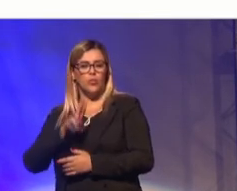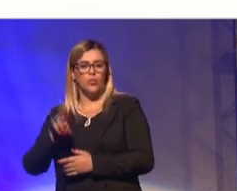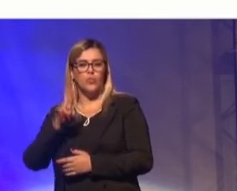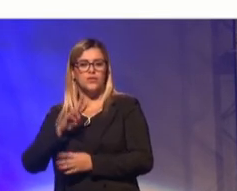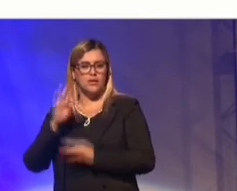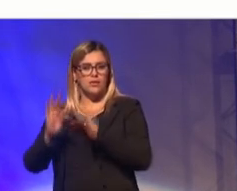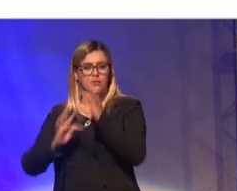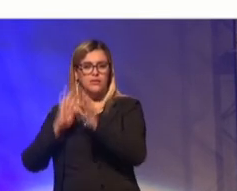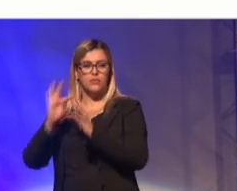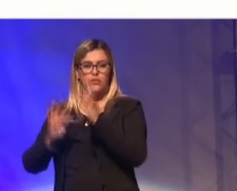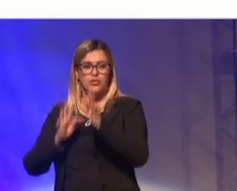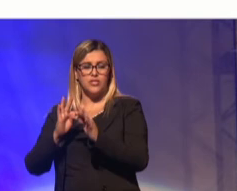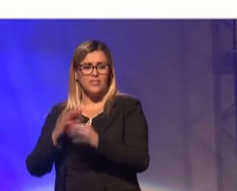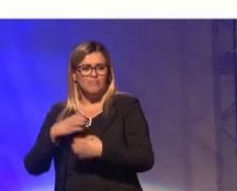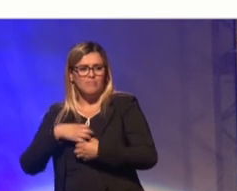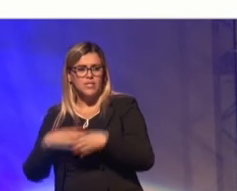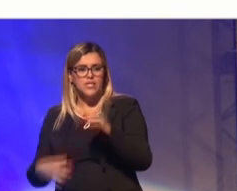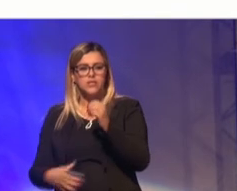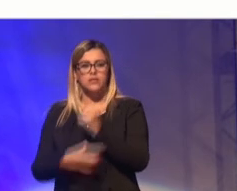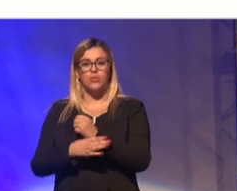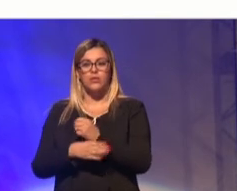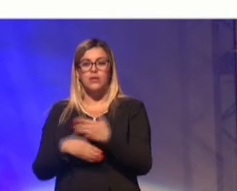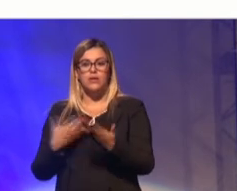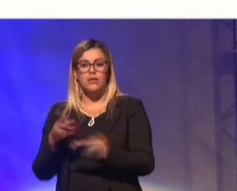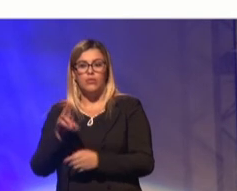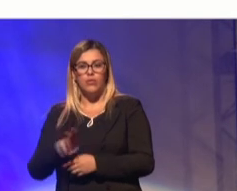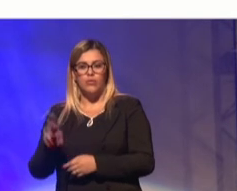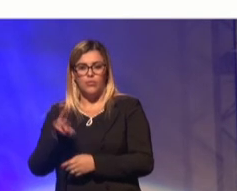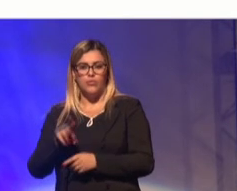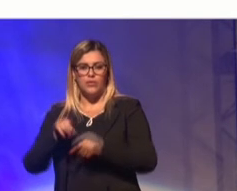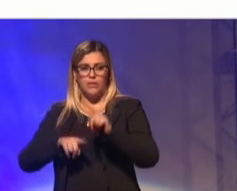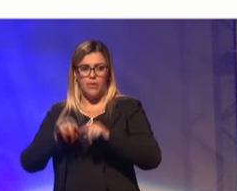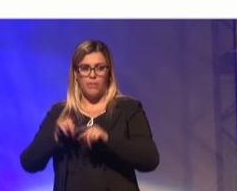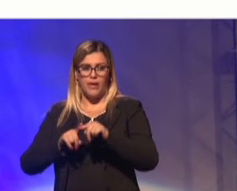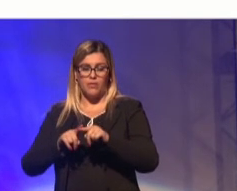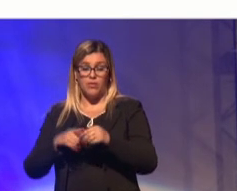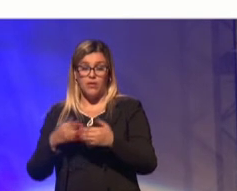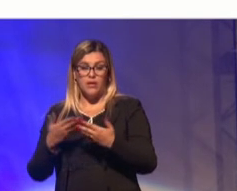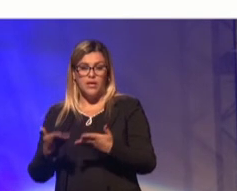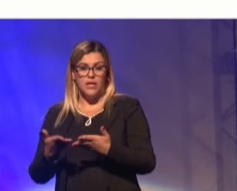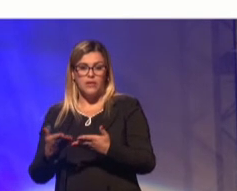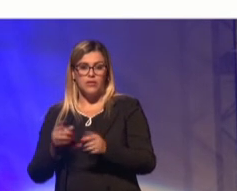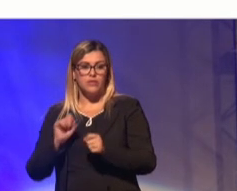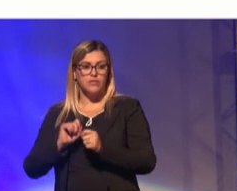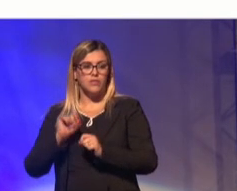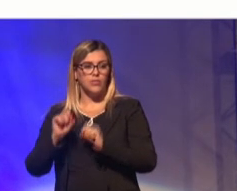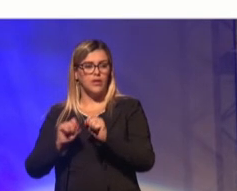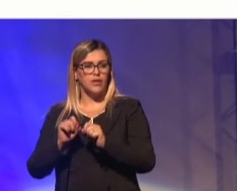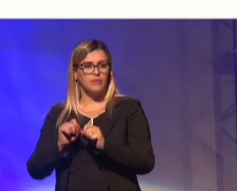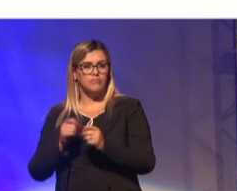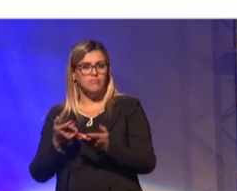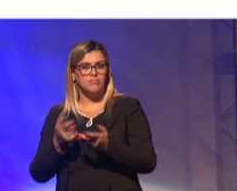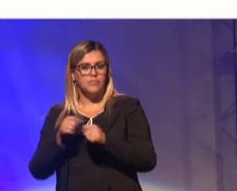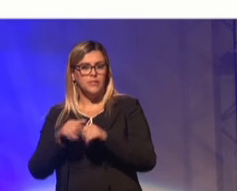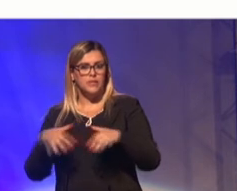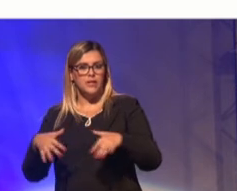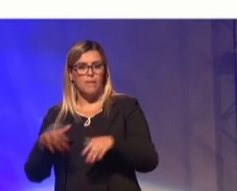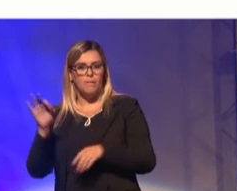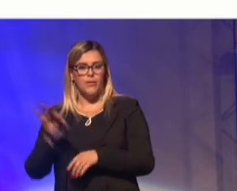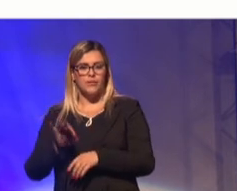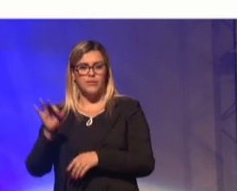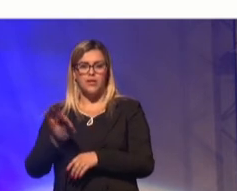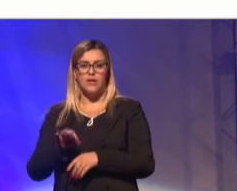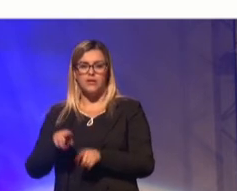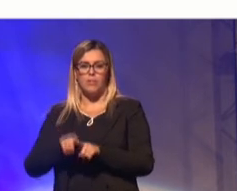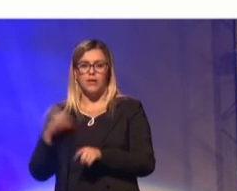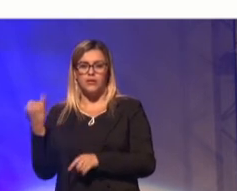recurso, sentir-se seguro, e então fazer o uso dos equipamentos. E eles então ranquearam em termos de percentual também